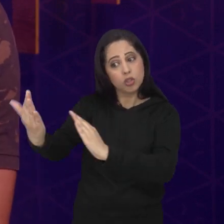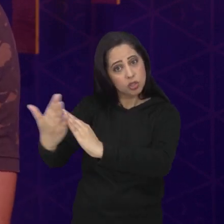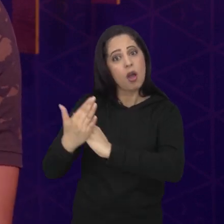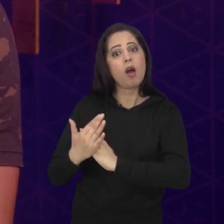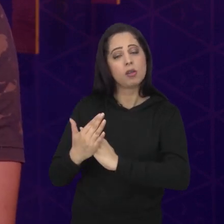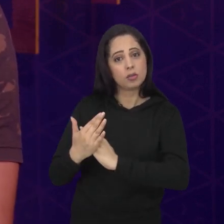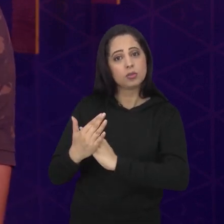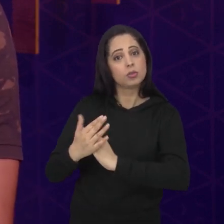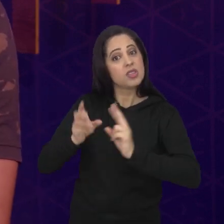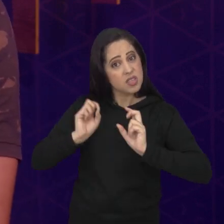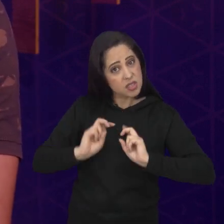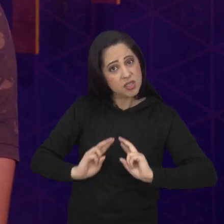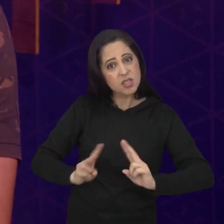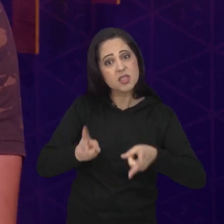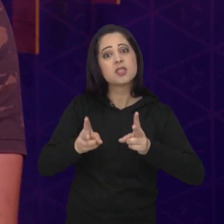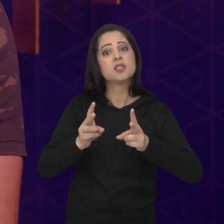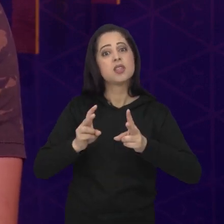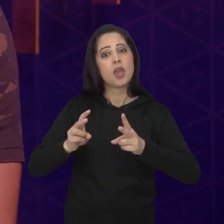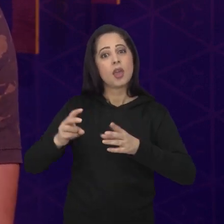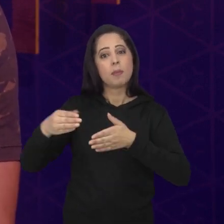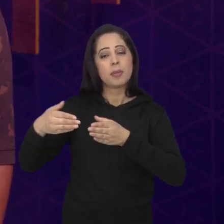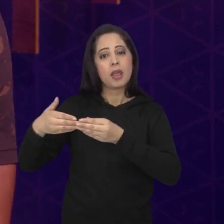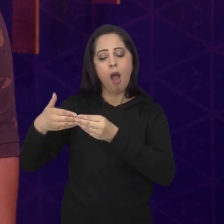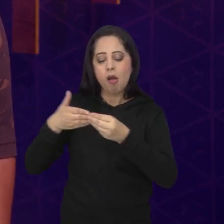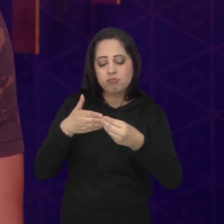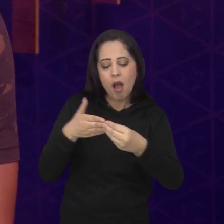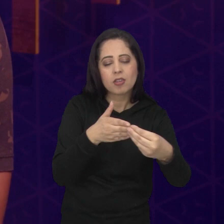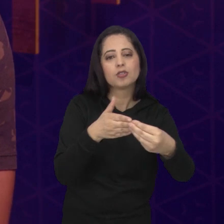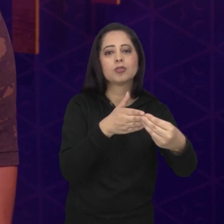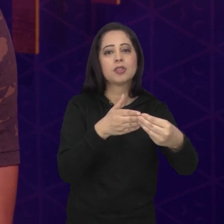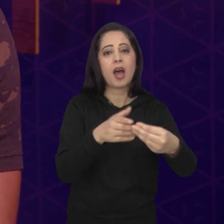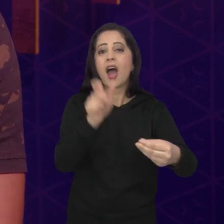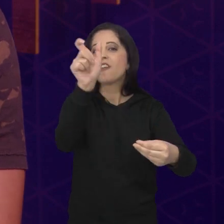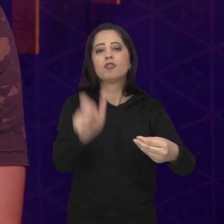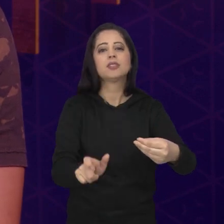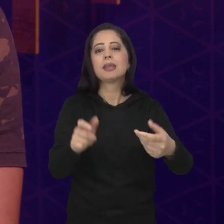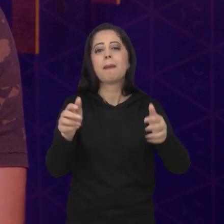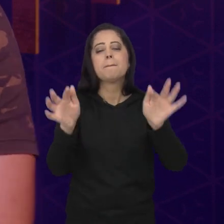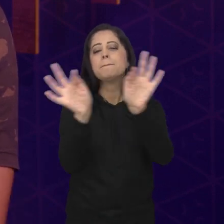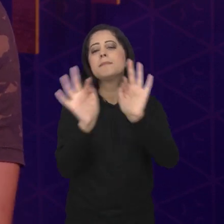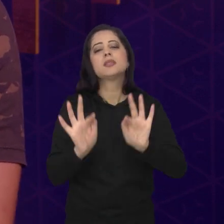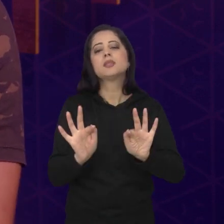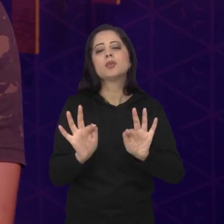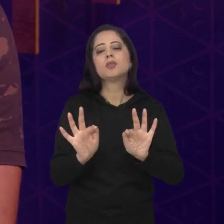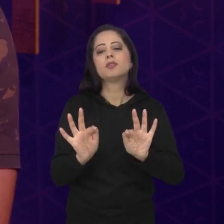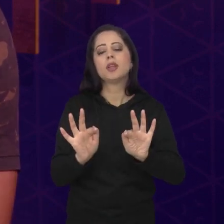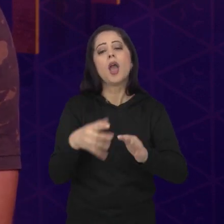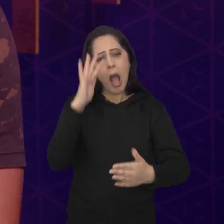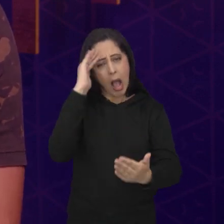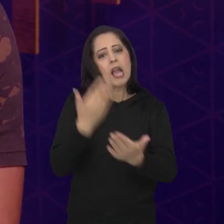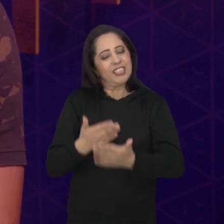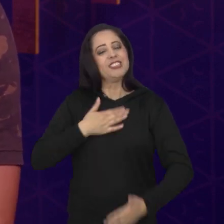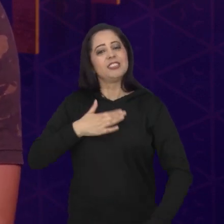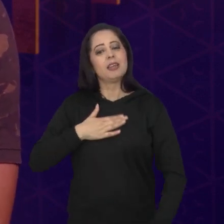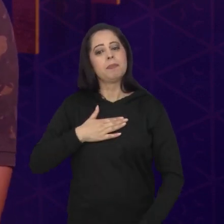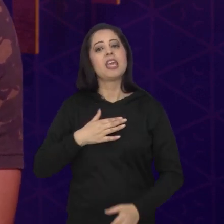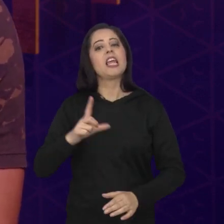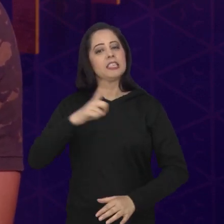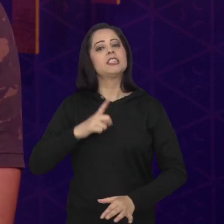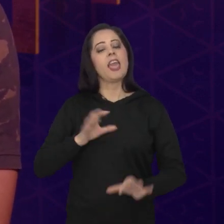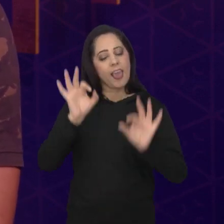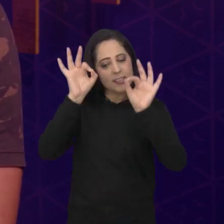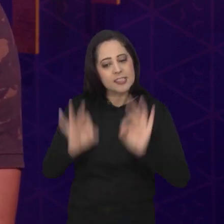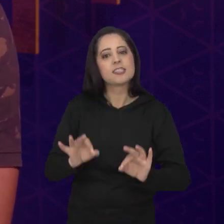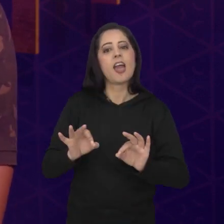pessoas, tem pessoas que podem te ajudar, que podem te guiar por esse caminho aí para você ser uma pessoa feliz. Confia no que eu